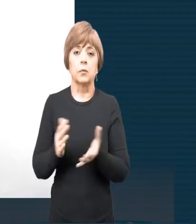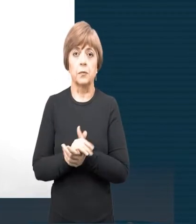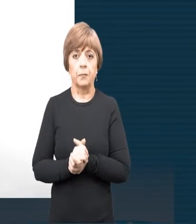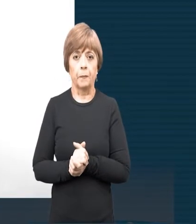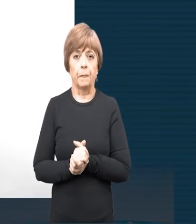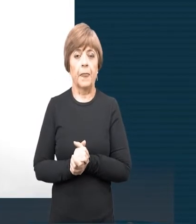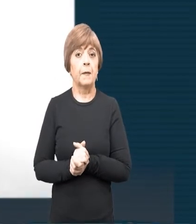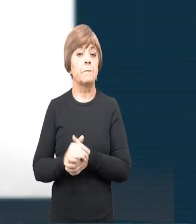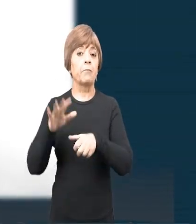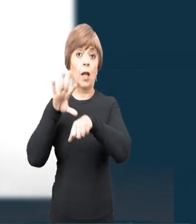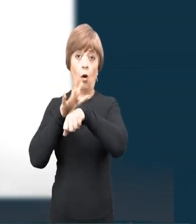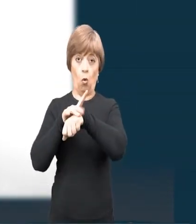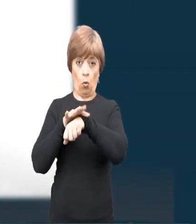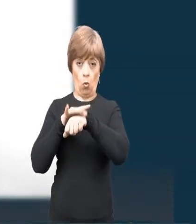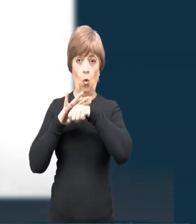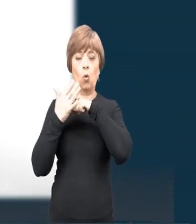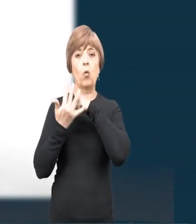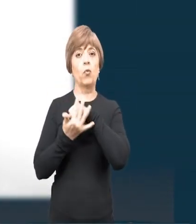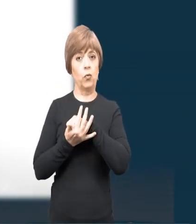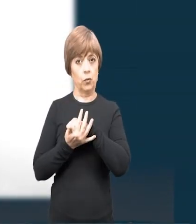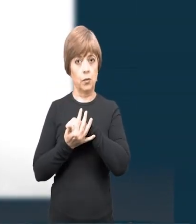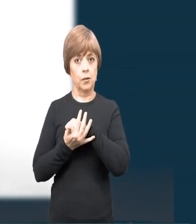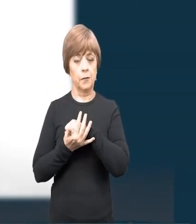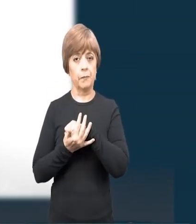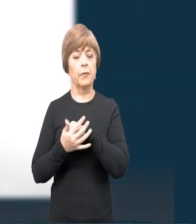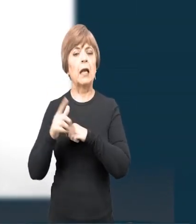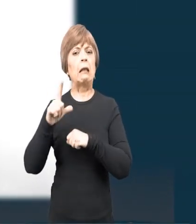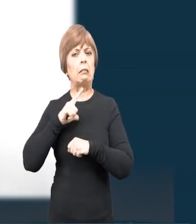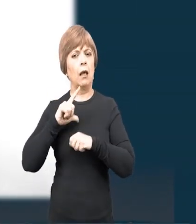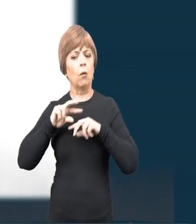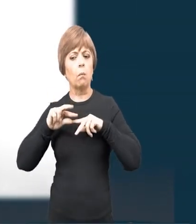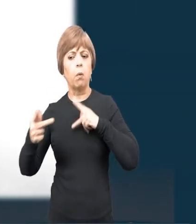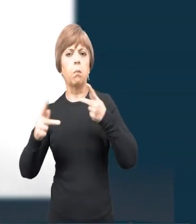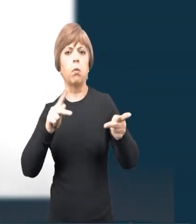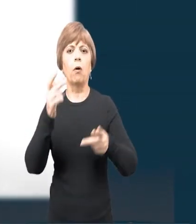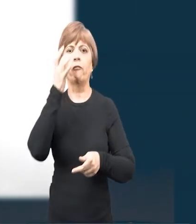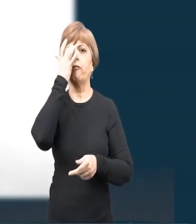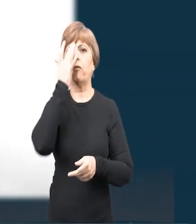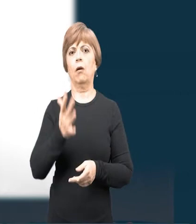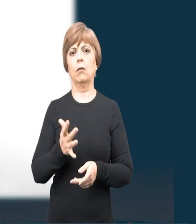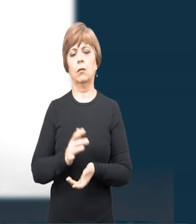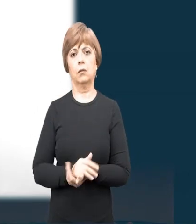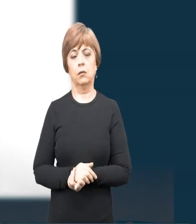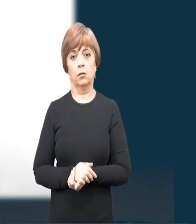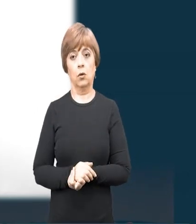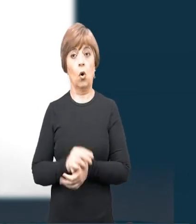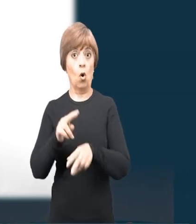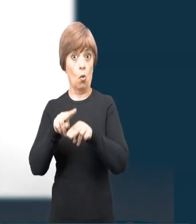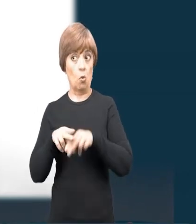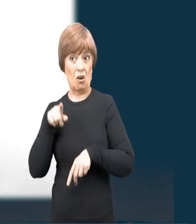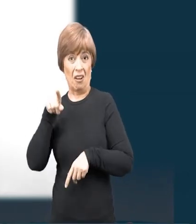série de características, dentre elas o contágio muito fácil. E por conta